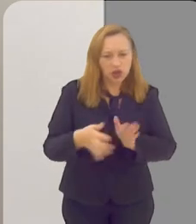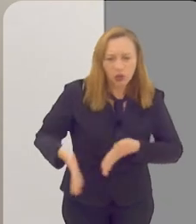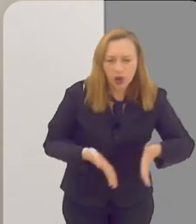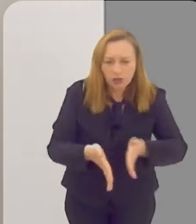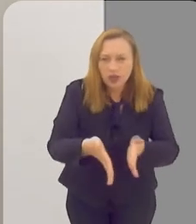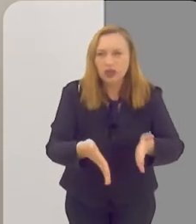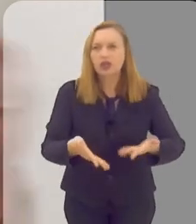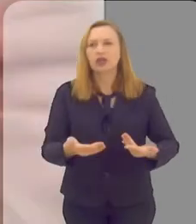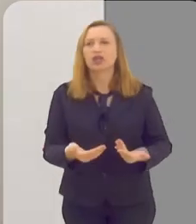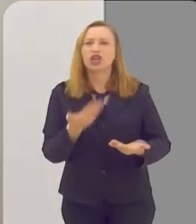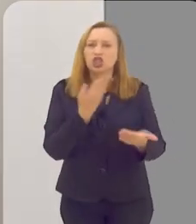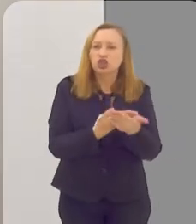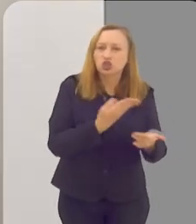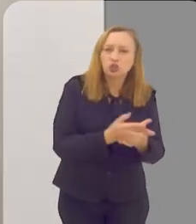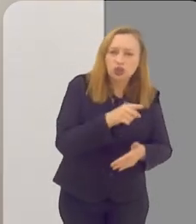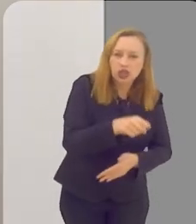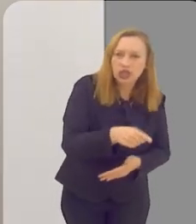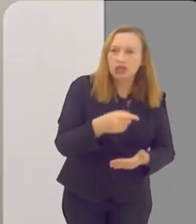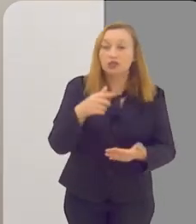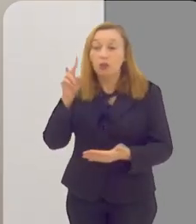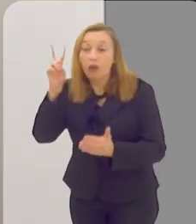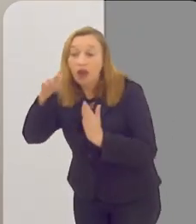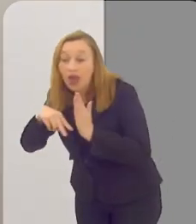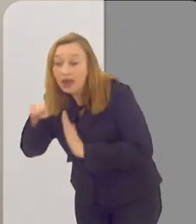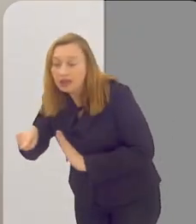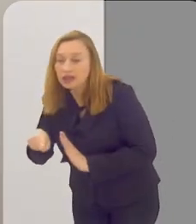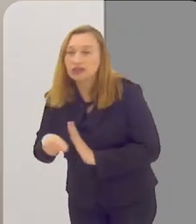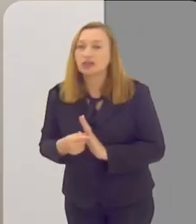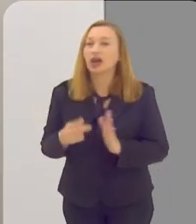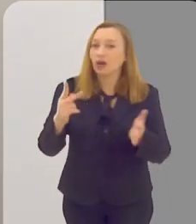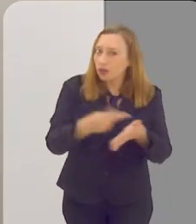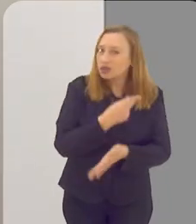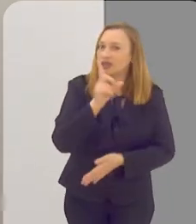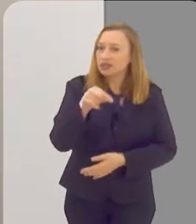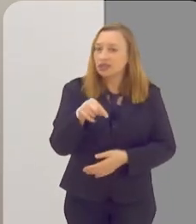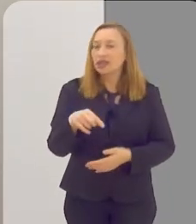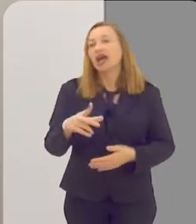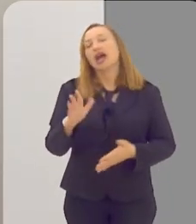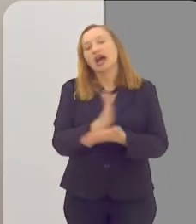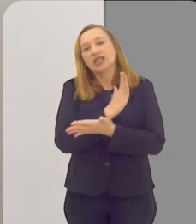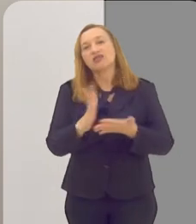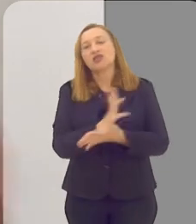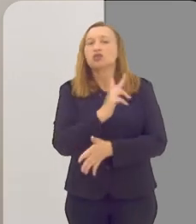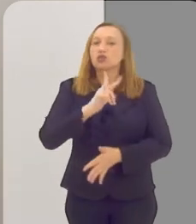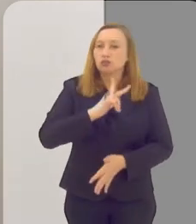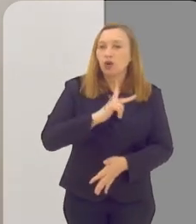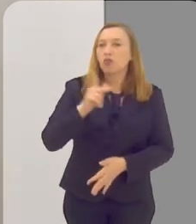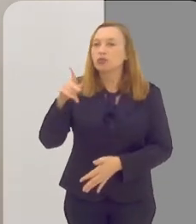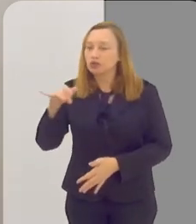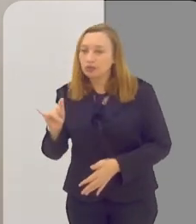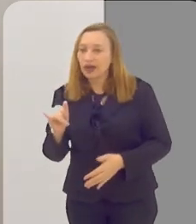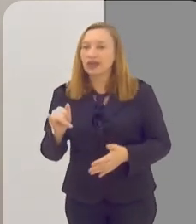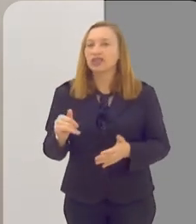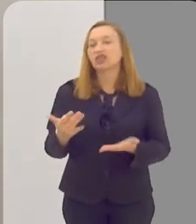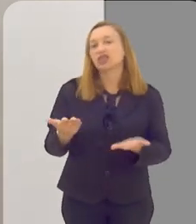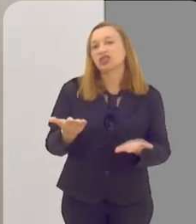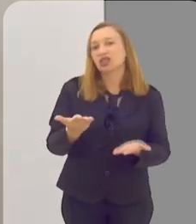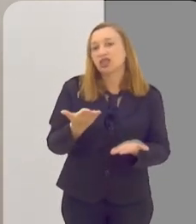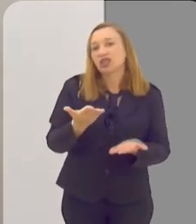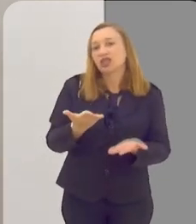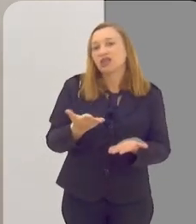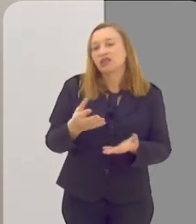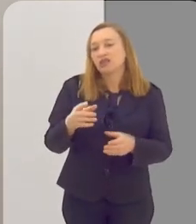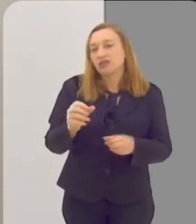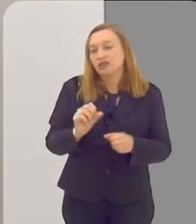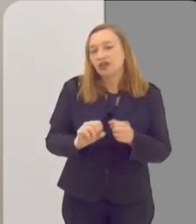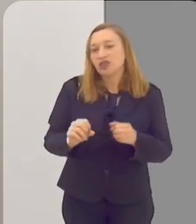eu vou te mostrar os caminhos. Olha, estuda isso, lê aquilo, porque acontece isso, né? Às vezes os próprios pais vão